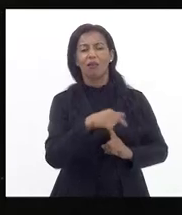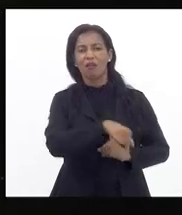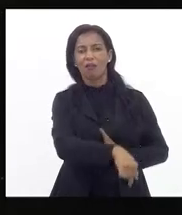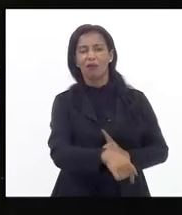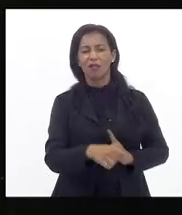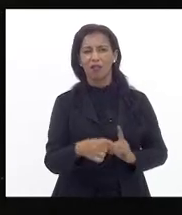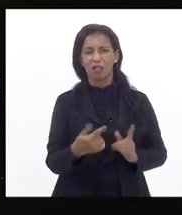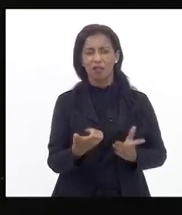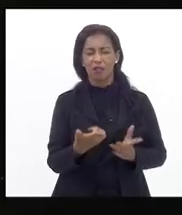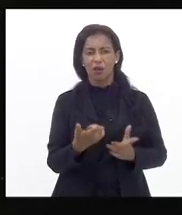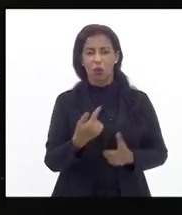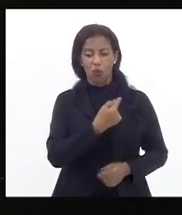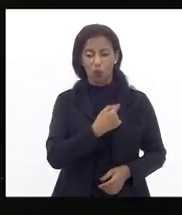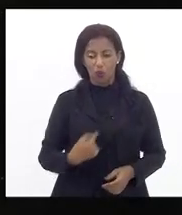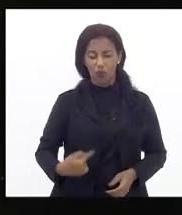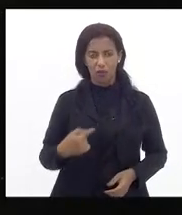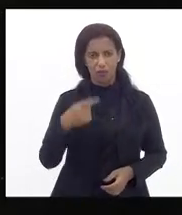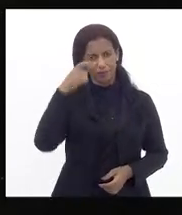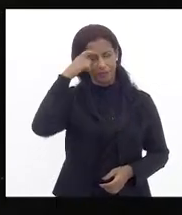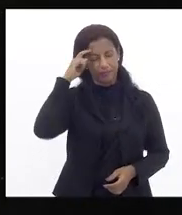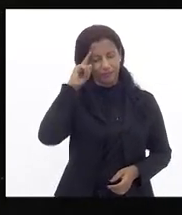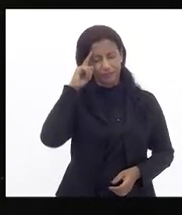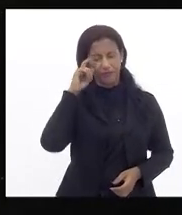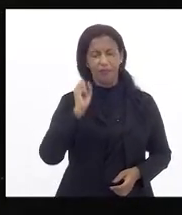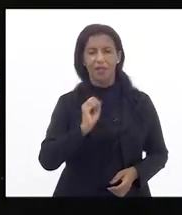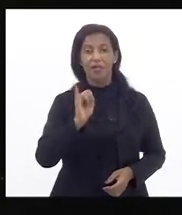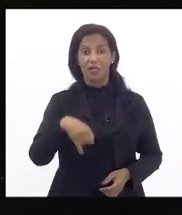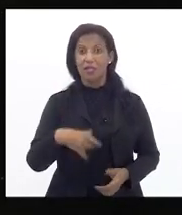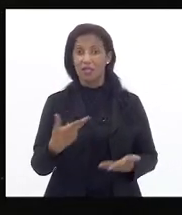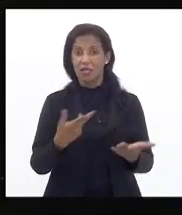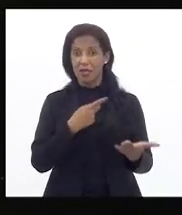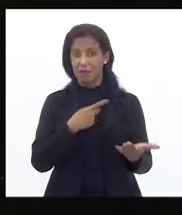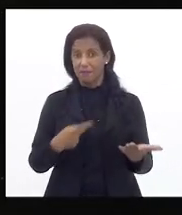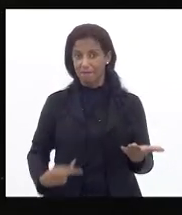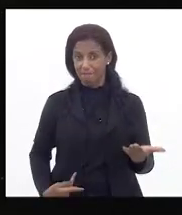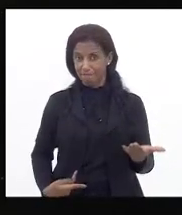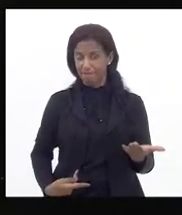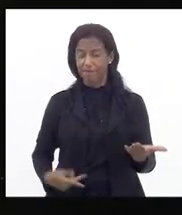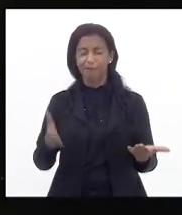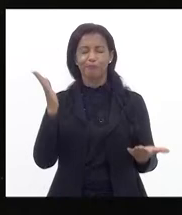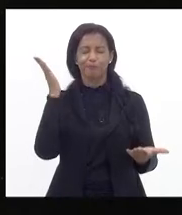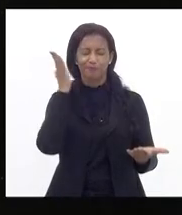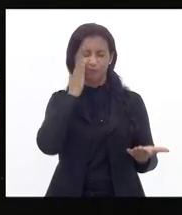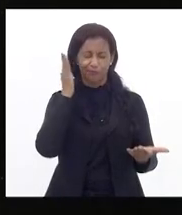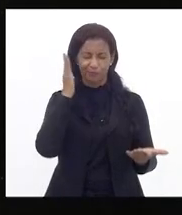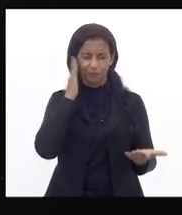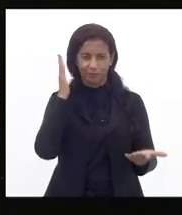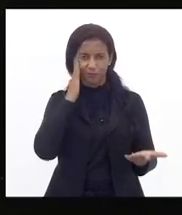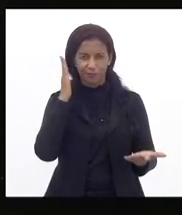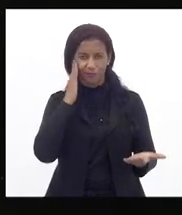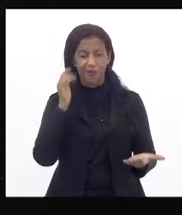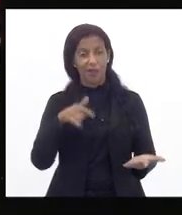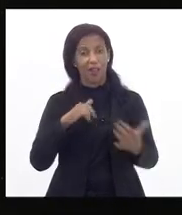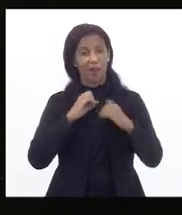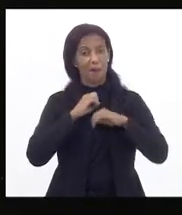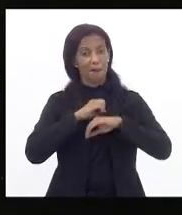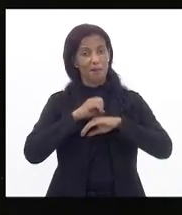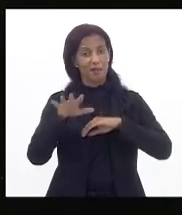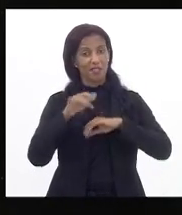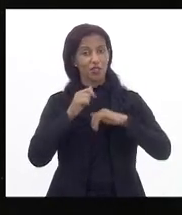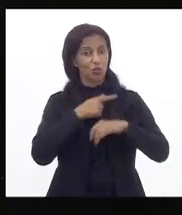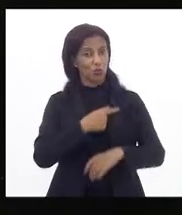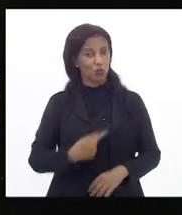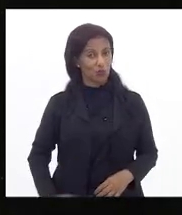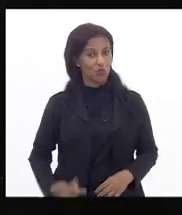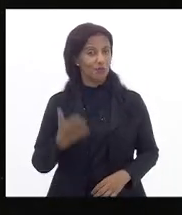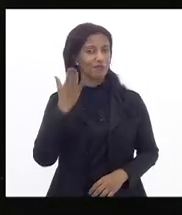o governador Cláudio Castro sim Presidente Márcio Pacheco sabemos que essa é uma mensagem do